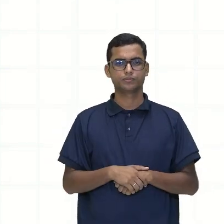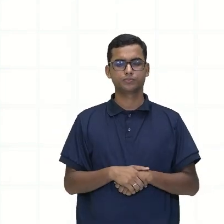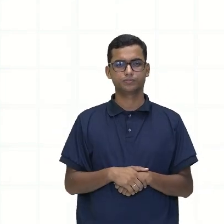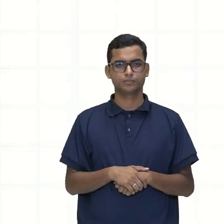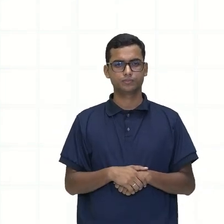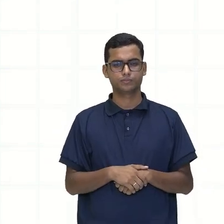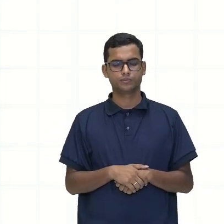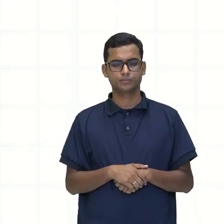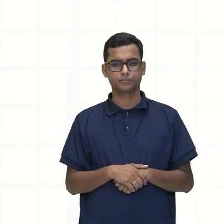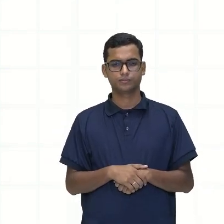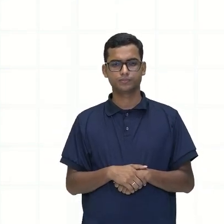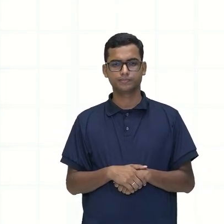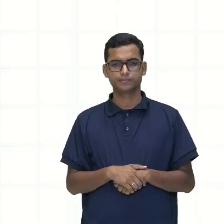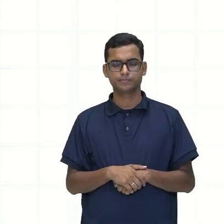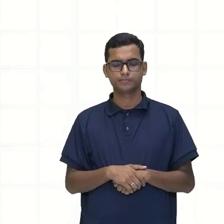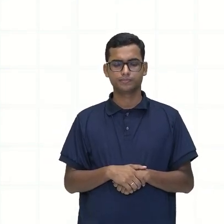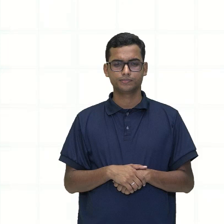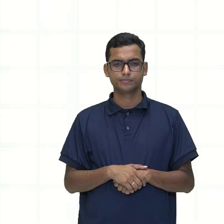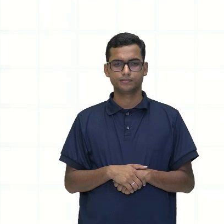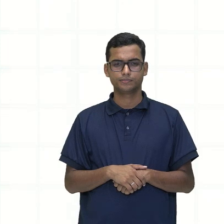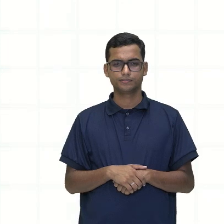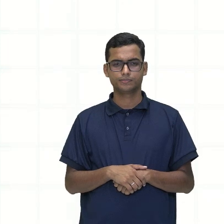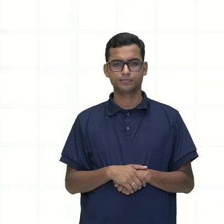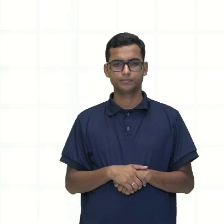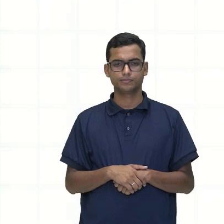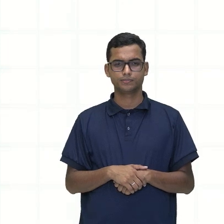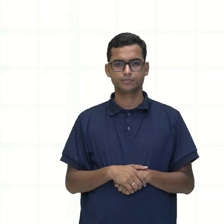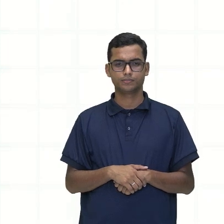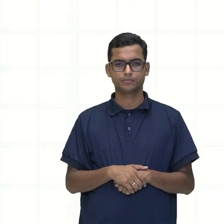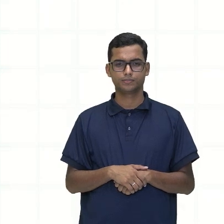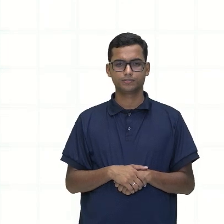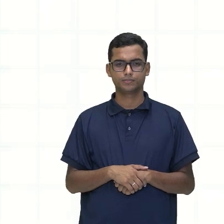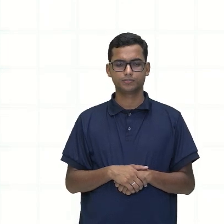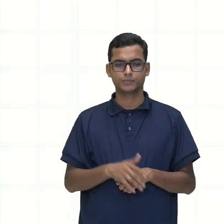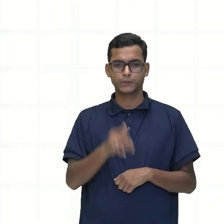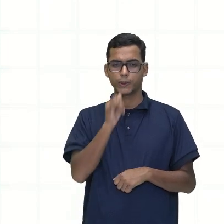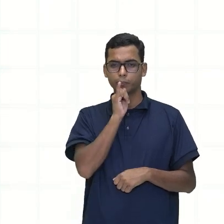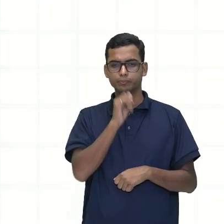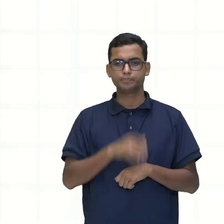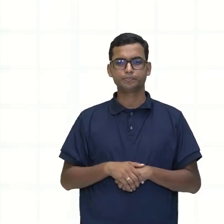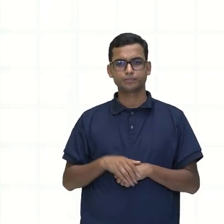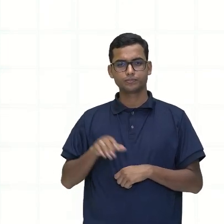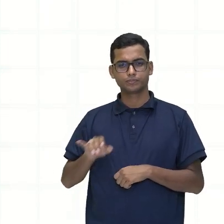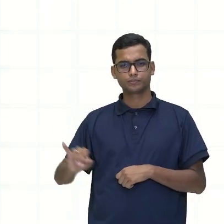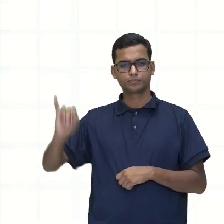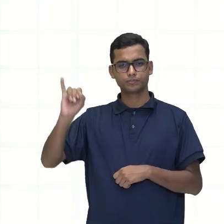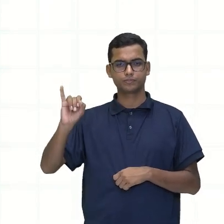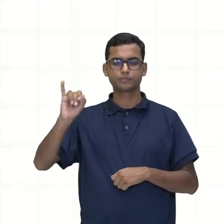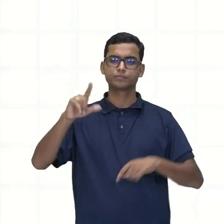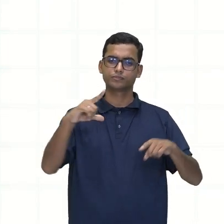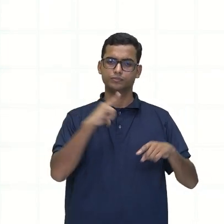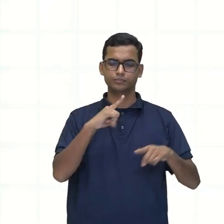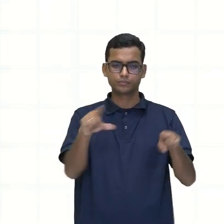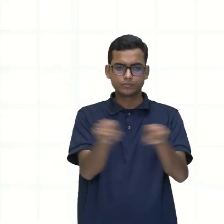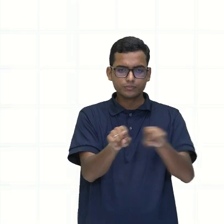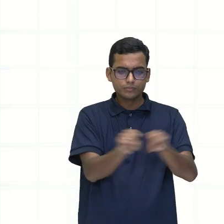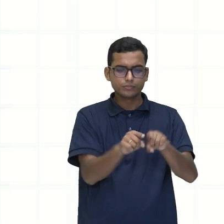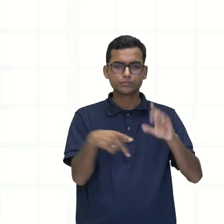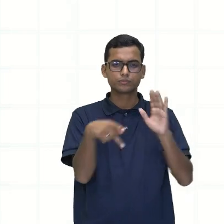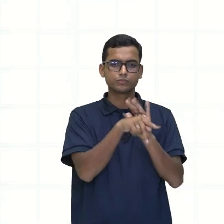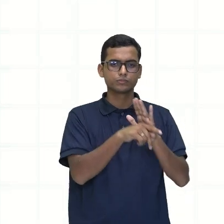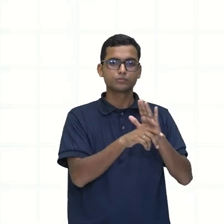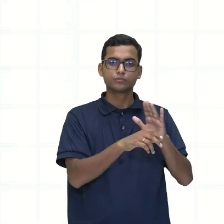também. Então, para o pronome I, que é esse aqui, nós vamos ter o object pronoun me,